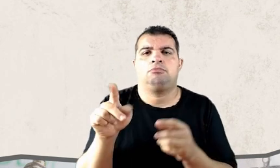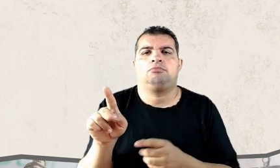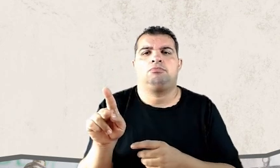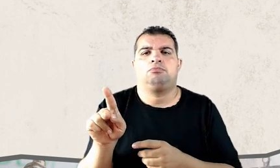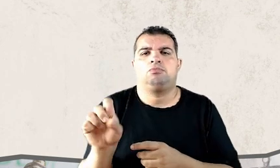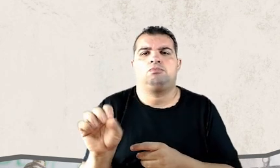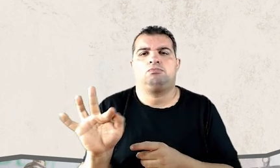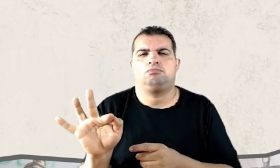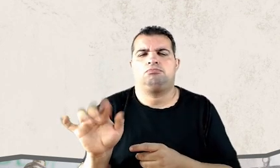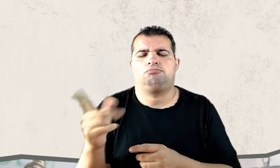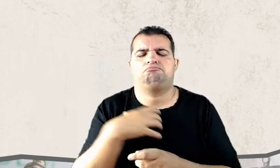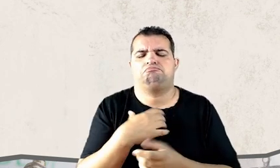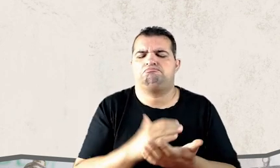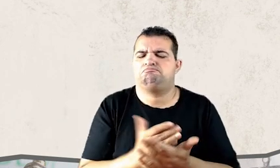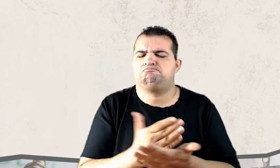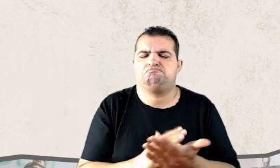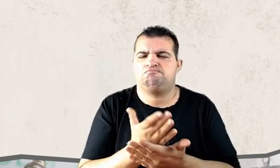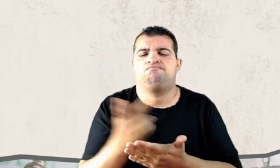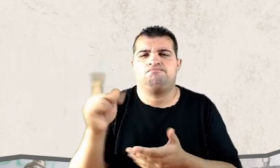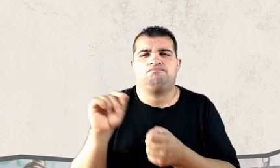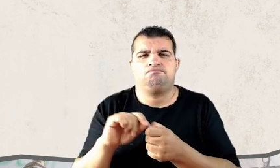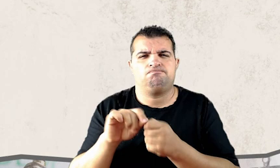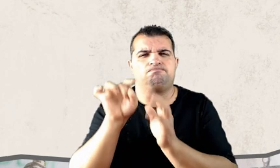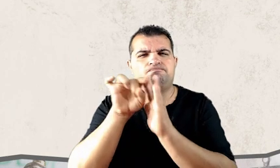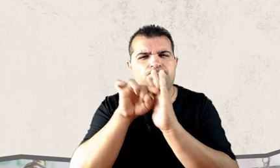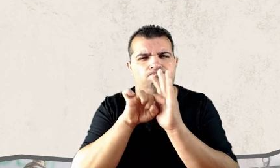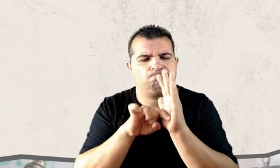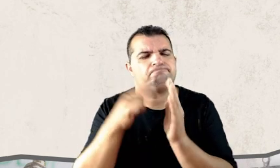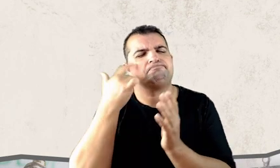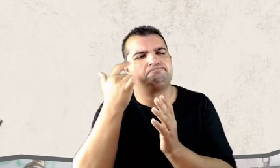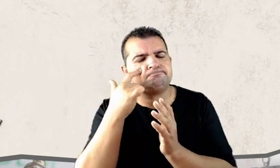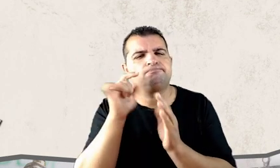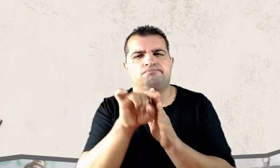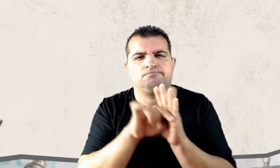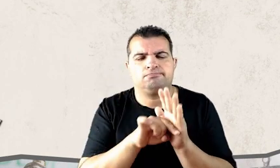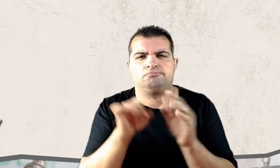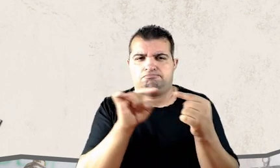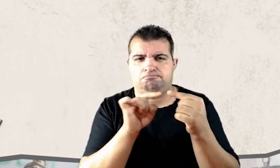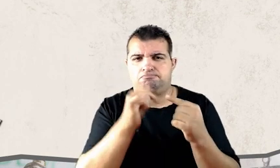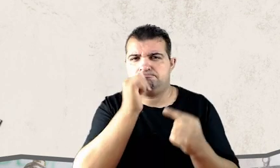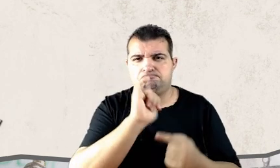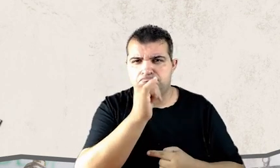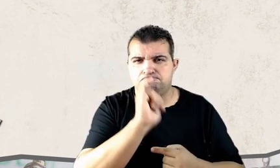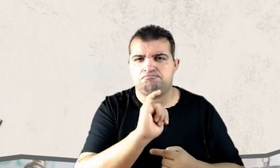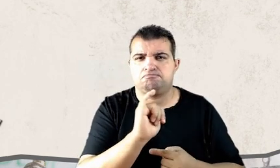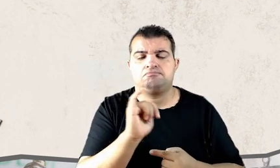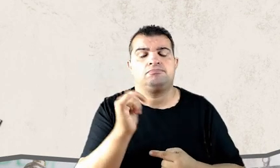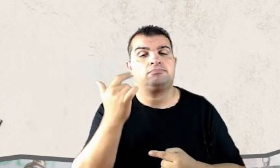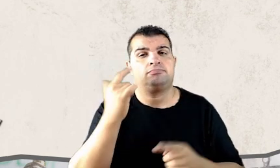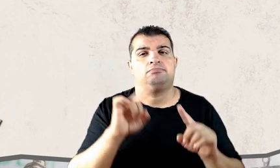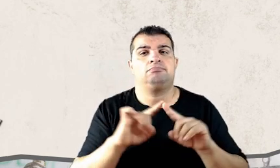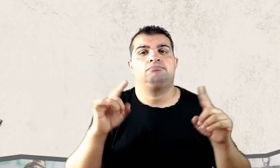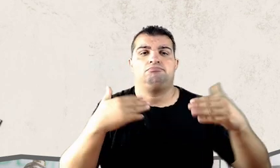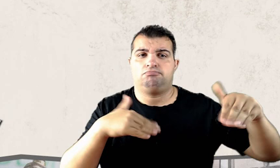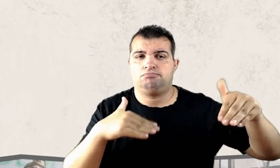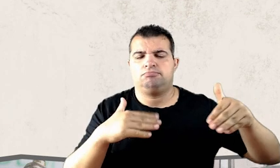Antipoff, incomodada com isso, ela faz uma pesquisa em que ela aplica os testes,